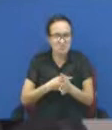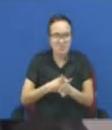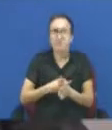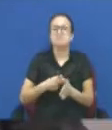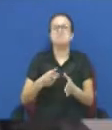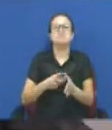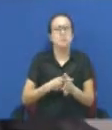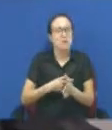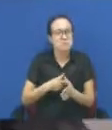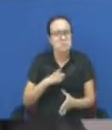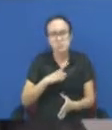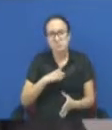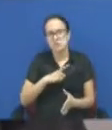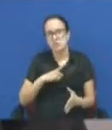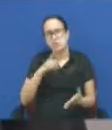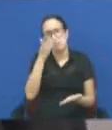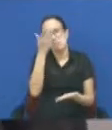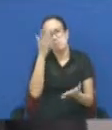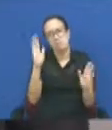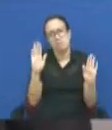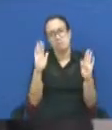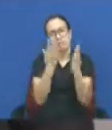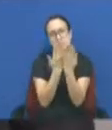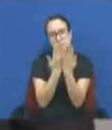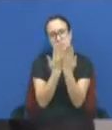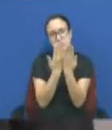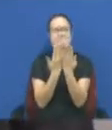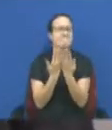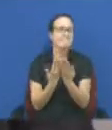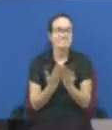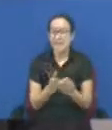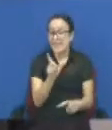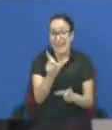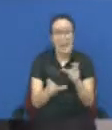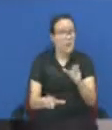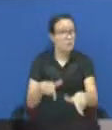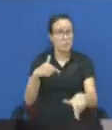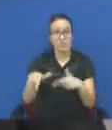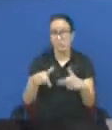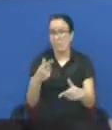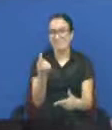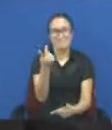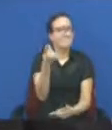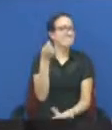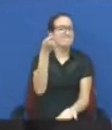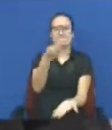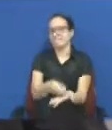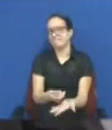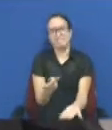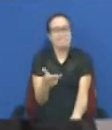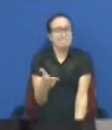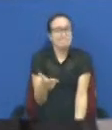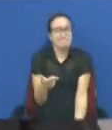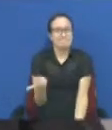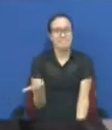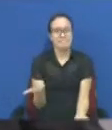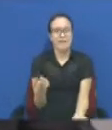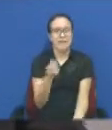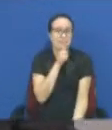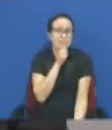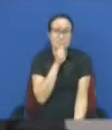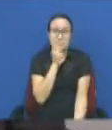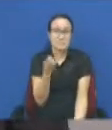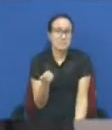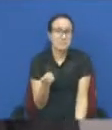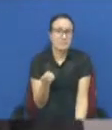receberam ainda não foi para julgamento a falência, que é todo um processo, todos os trabalhadores, todos os